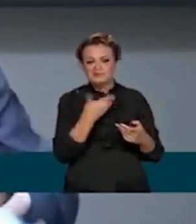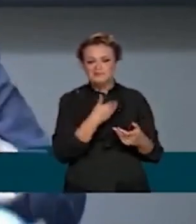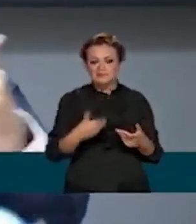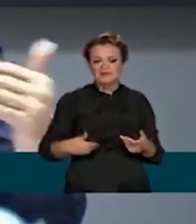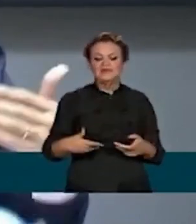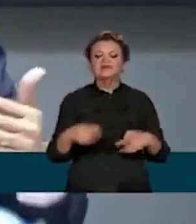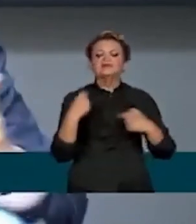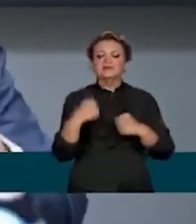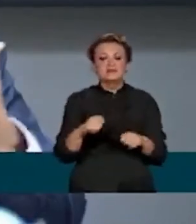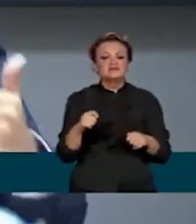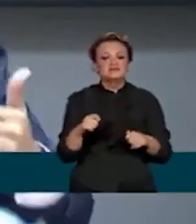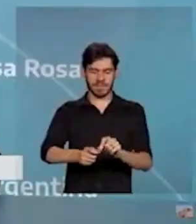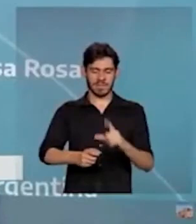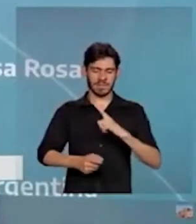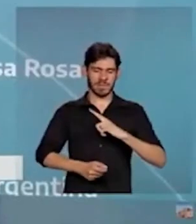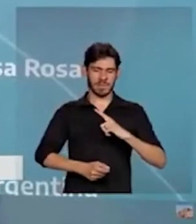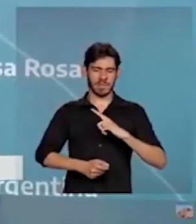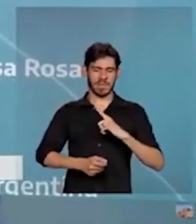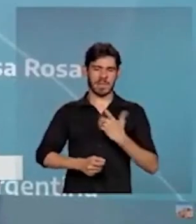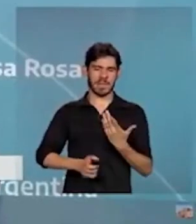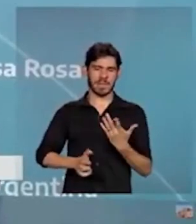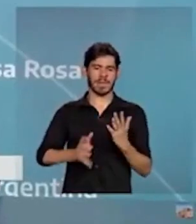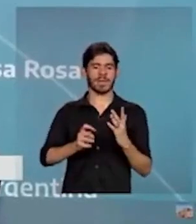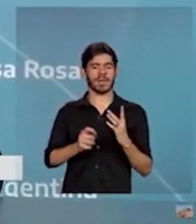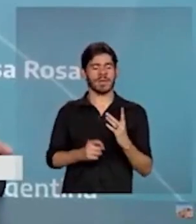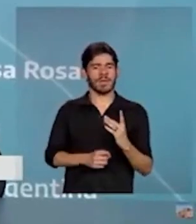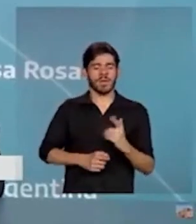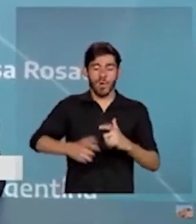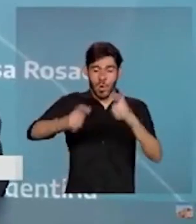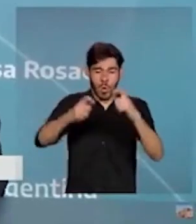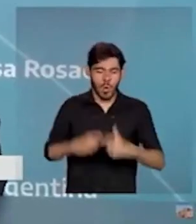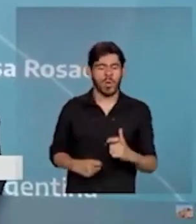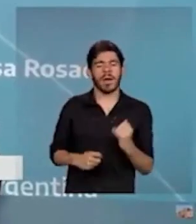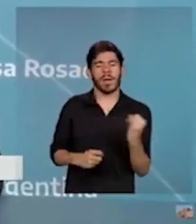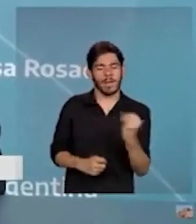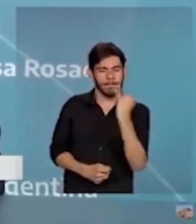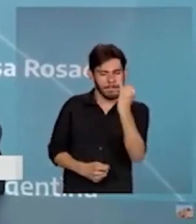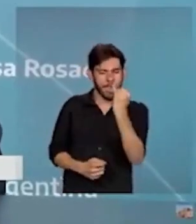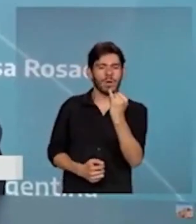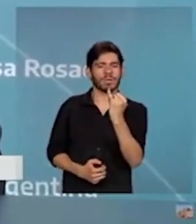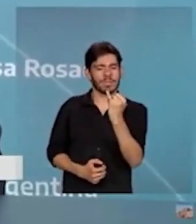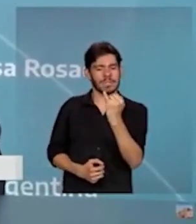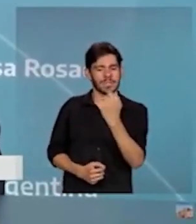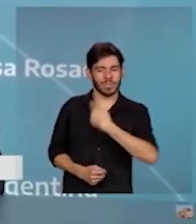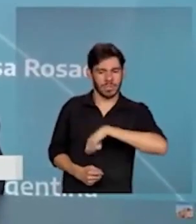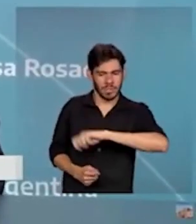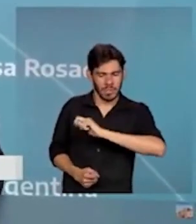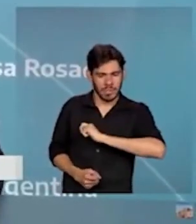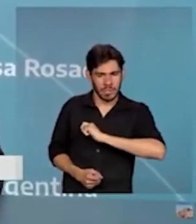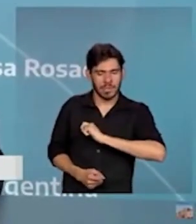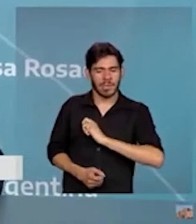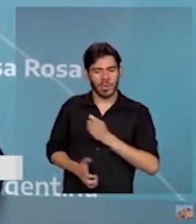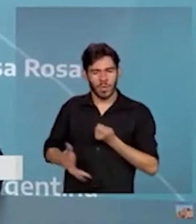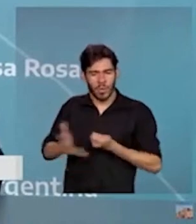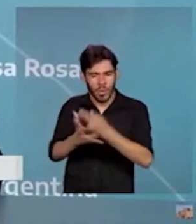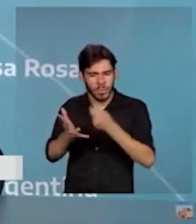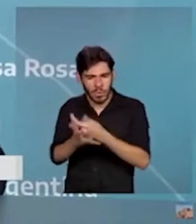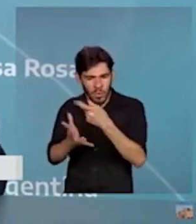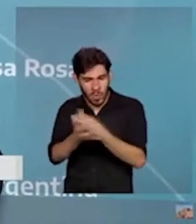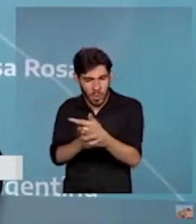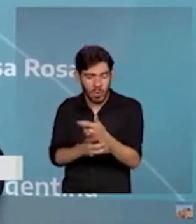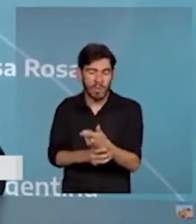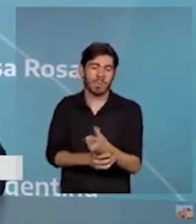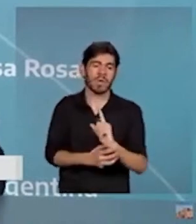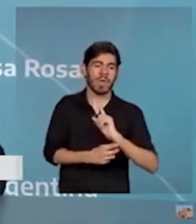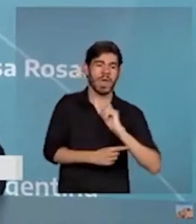pelo imposto de renda no momento do Resgate com a possível mudança a intenção do governo é tributá-los periódicamente eu vou